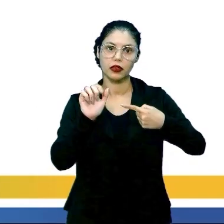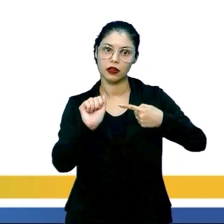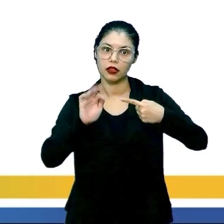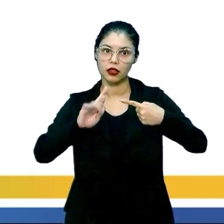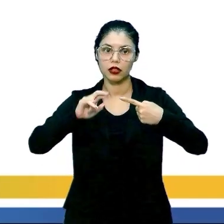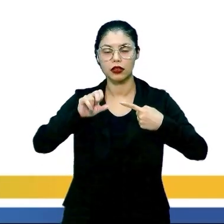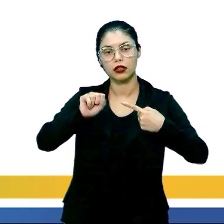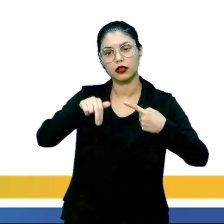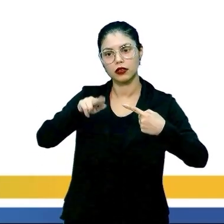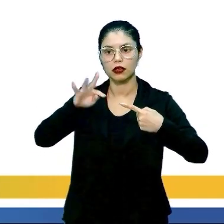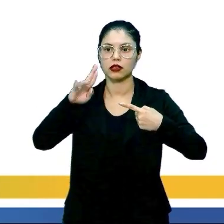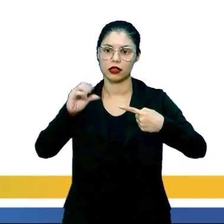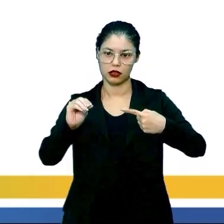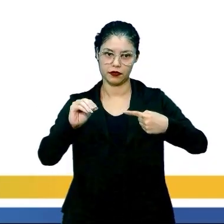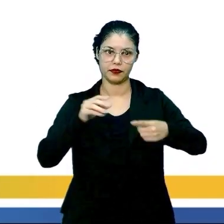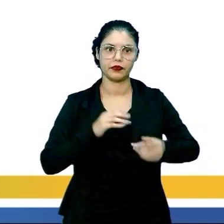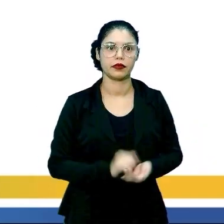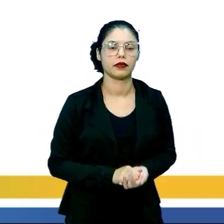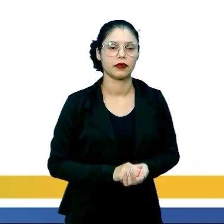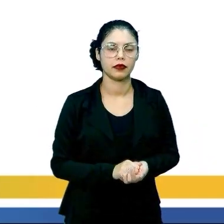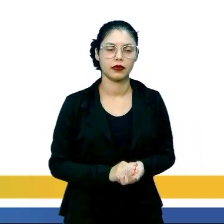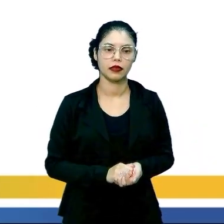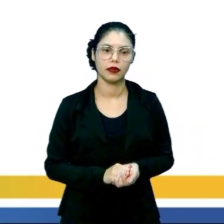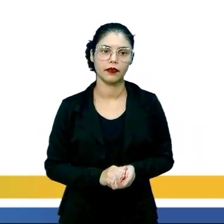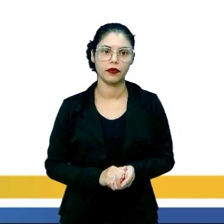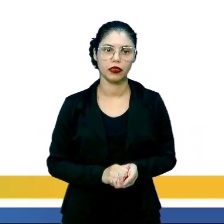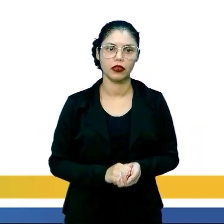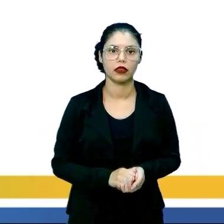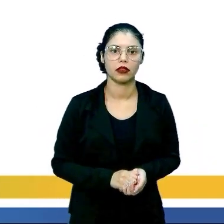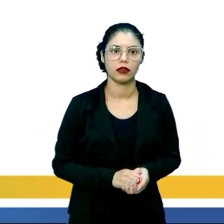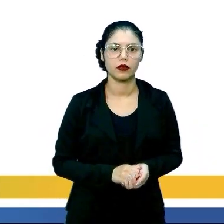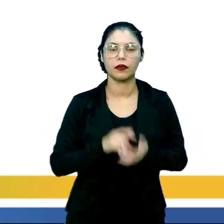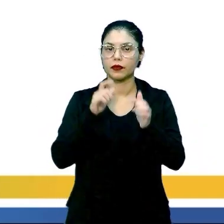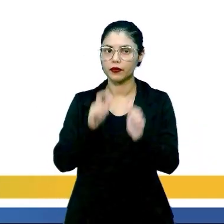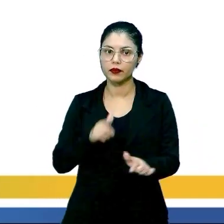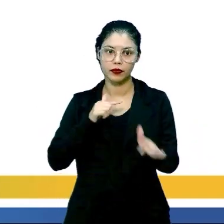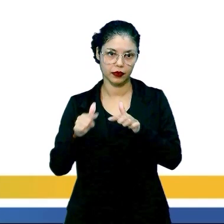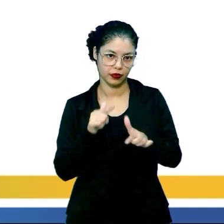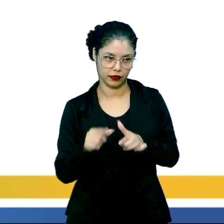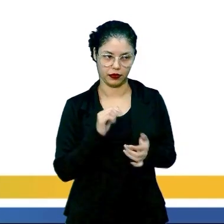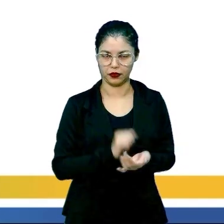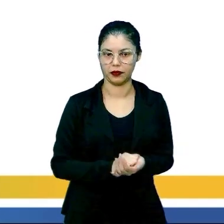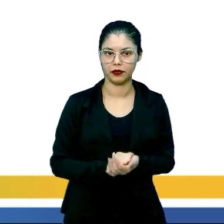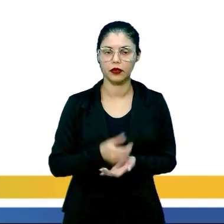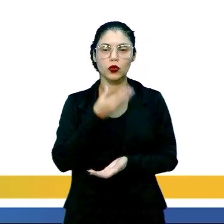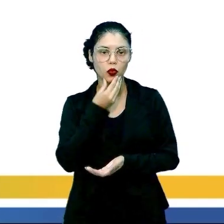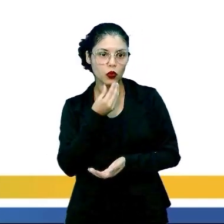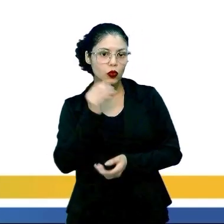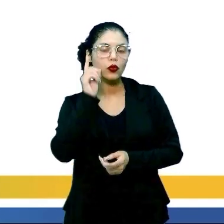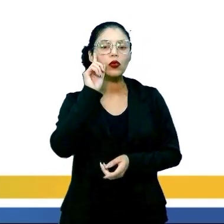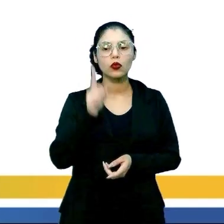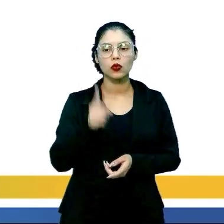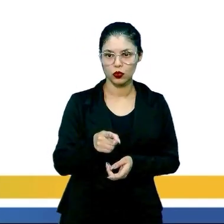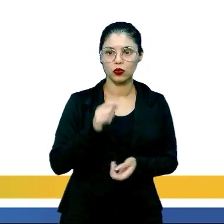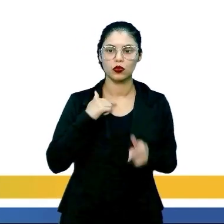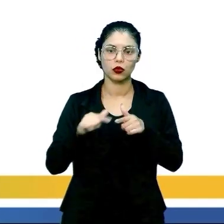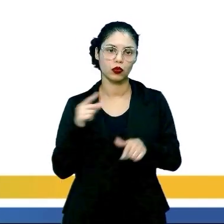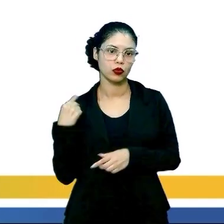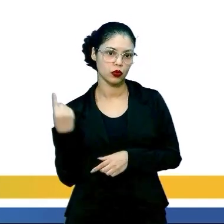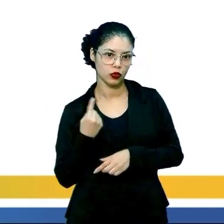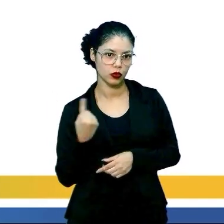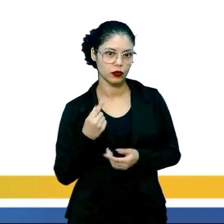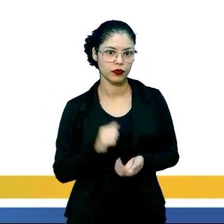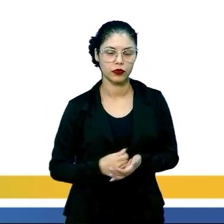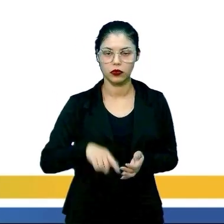método utilizado pelos trabalhadores era o artesanal, onde o trabalhador, que é o artesão, ele trabalhava sozinho e